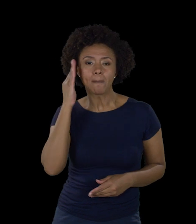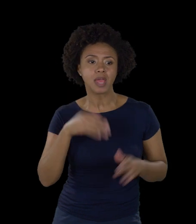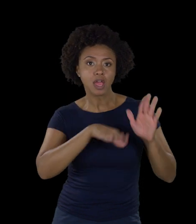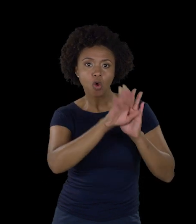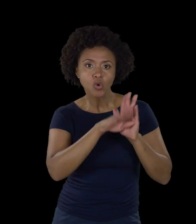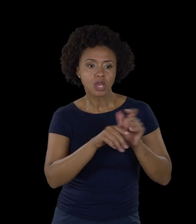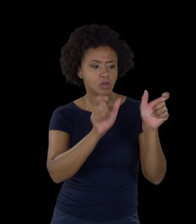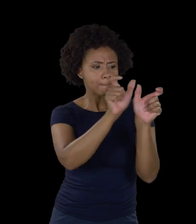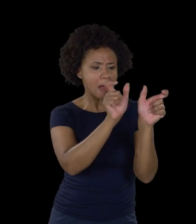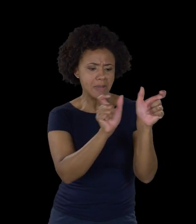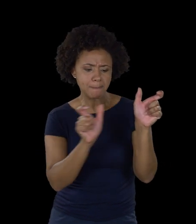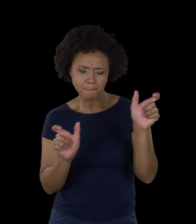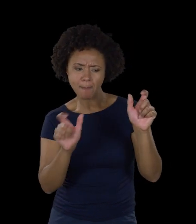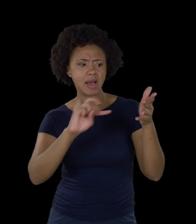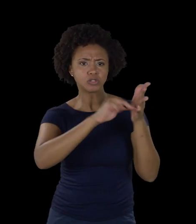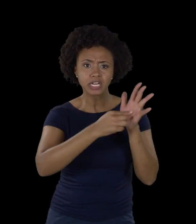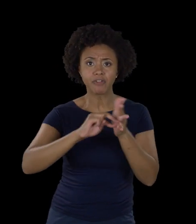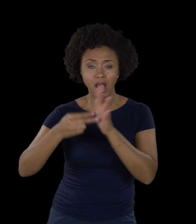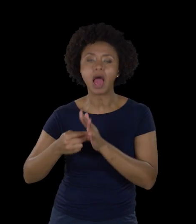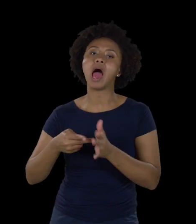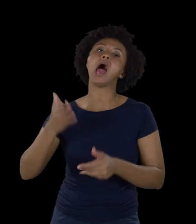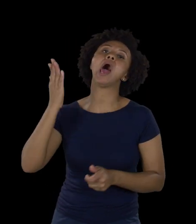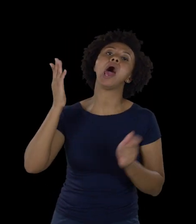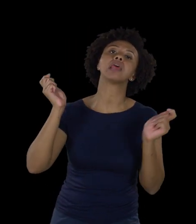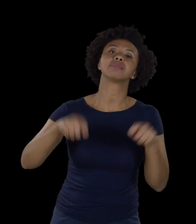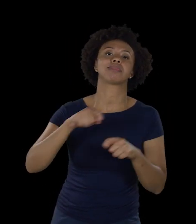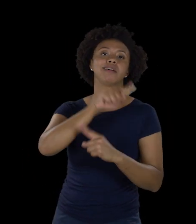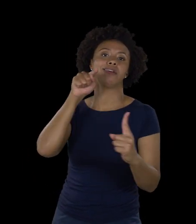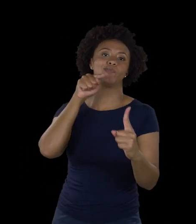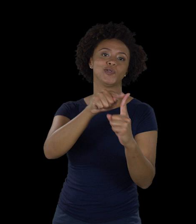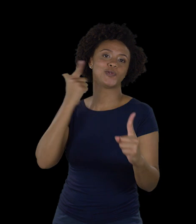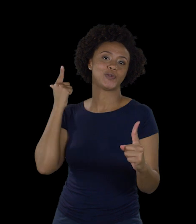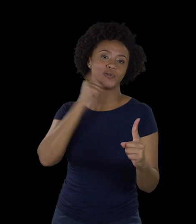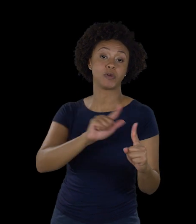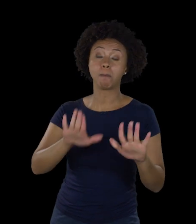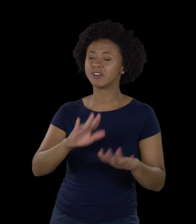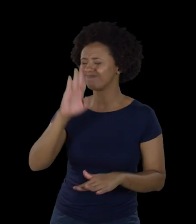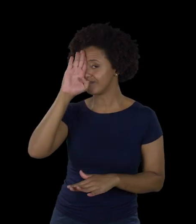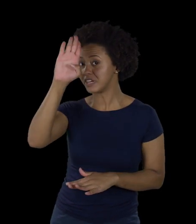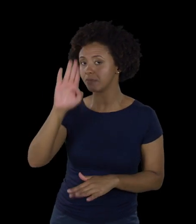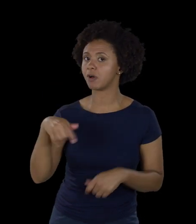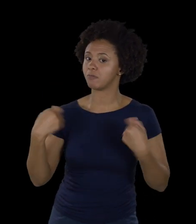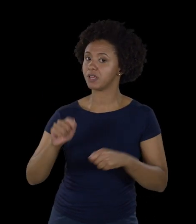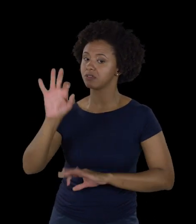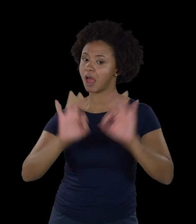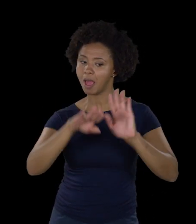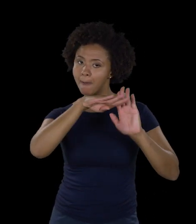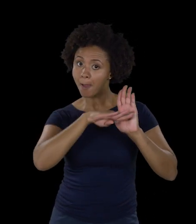dinheiro pode finalmente ajudar você a alcançar suas metas. Mas é muito importante, tenha planos